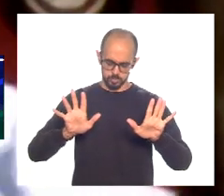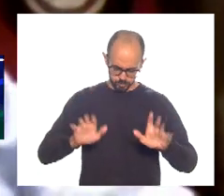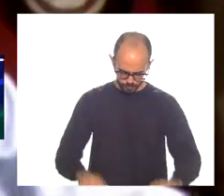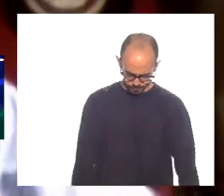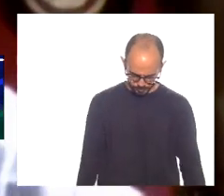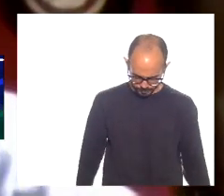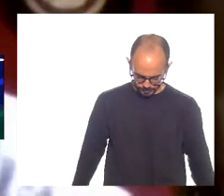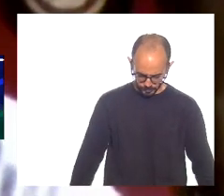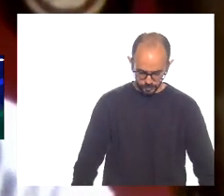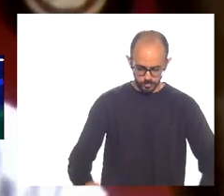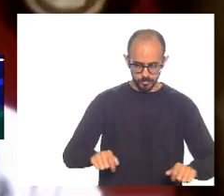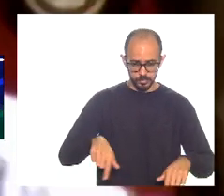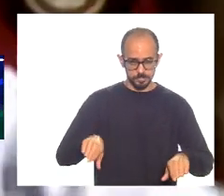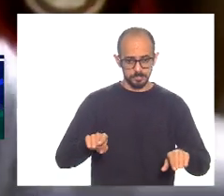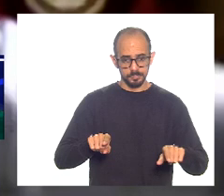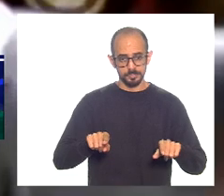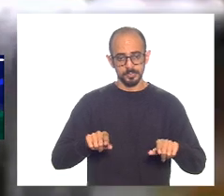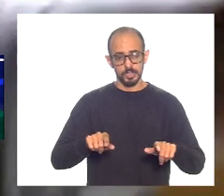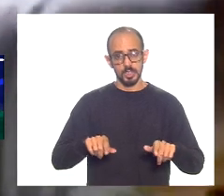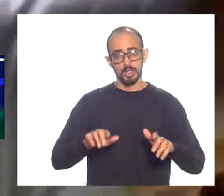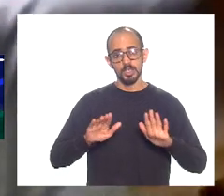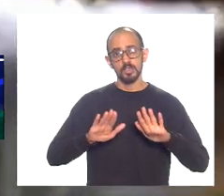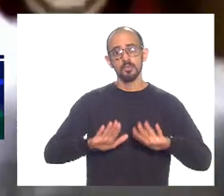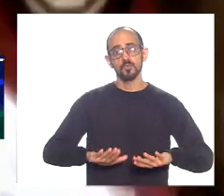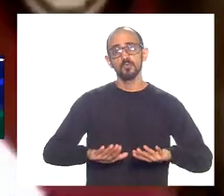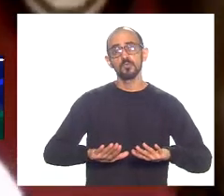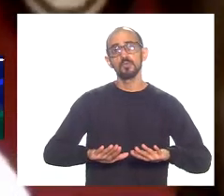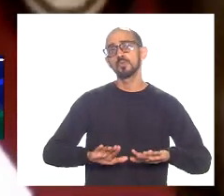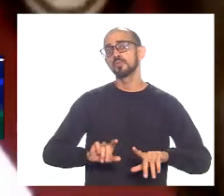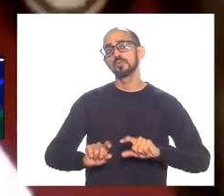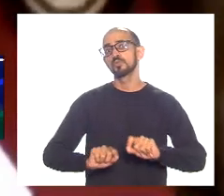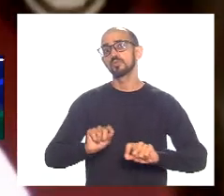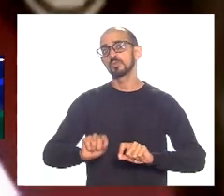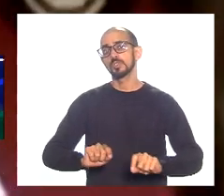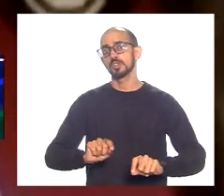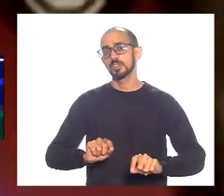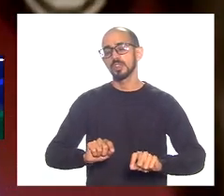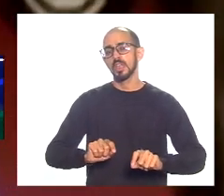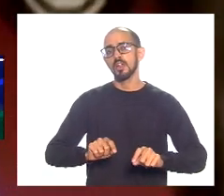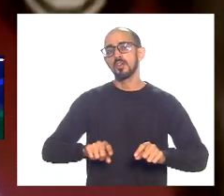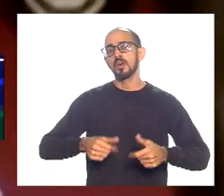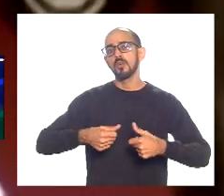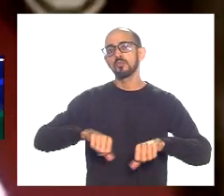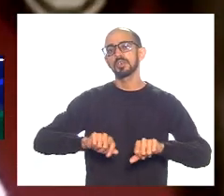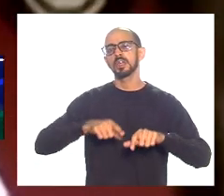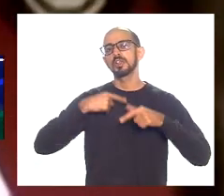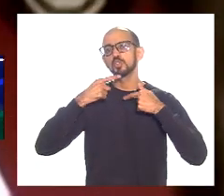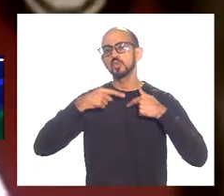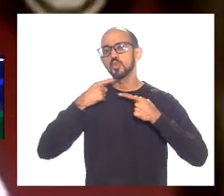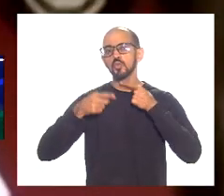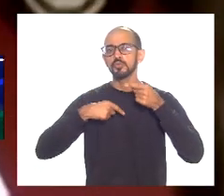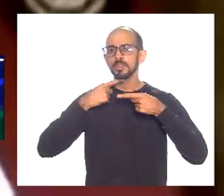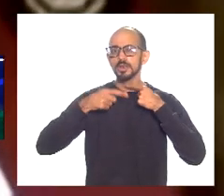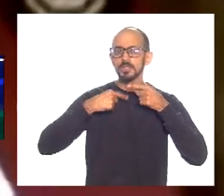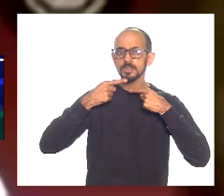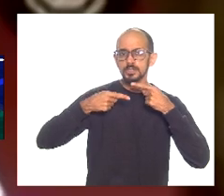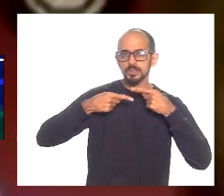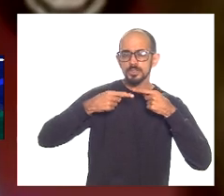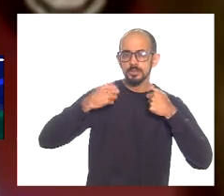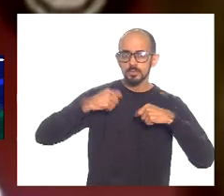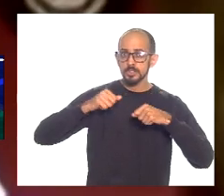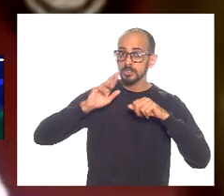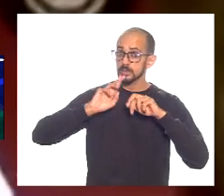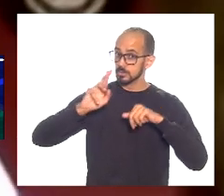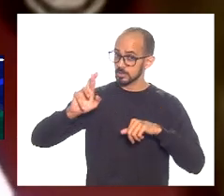E que deixa uma série de interrogações, né, a serem